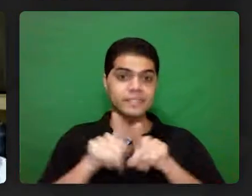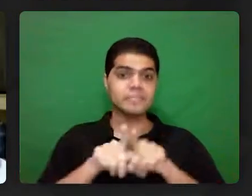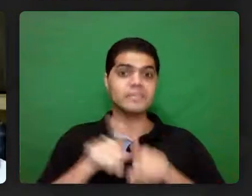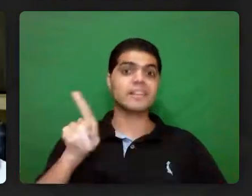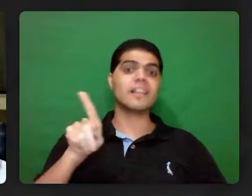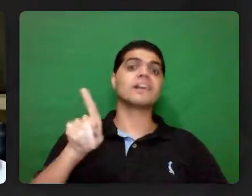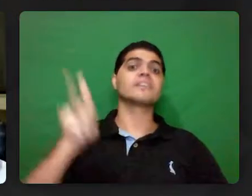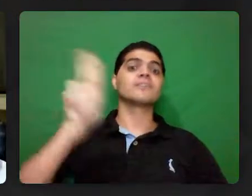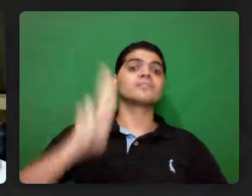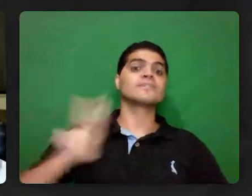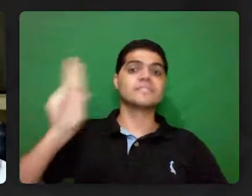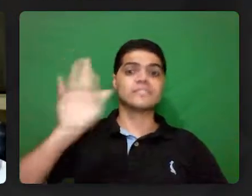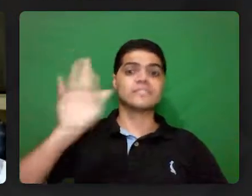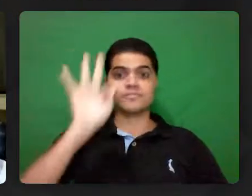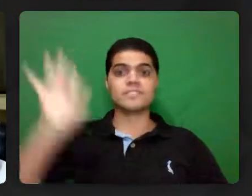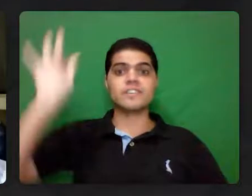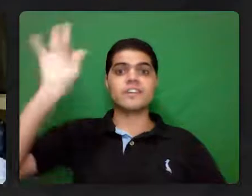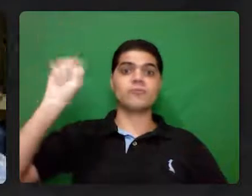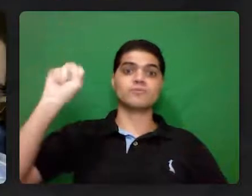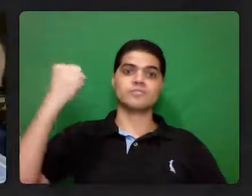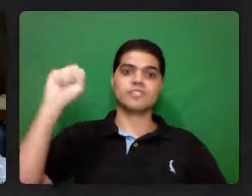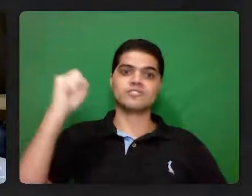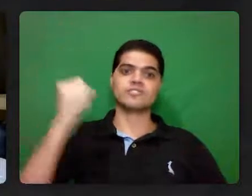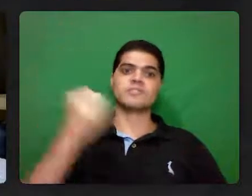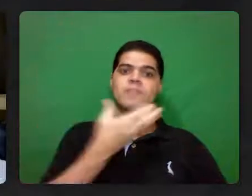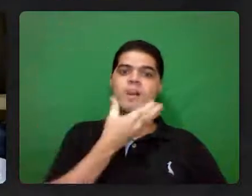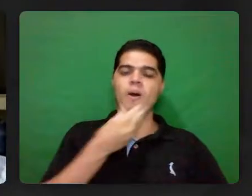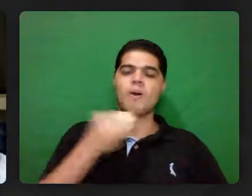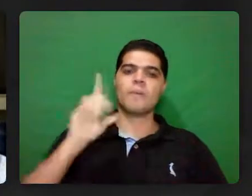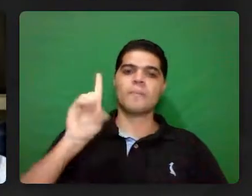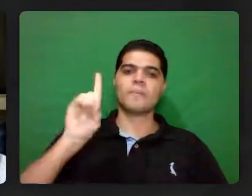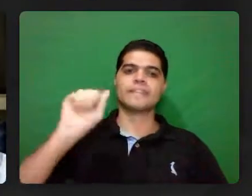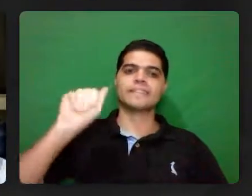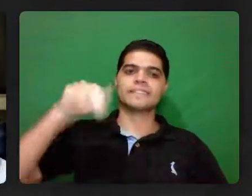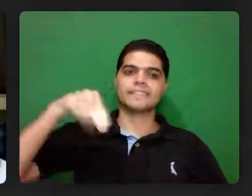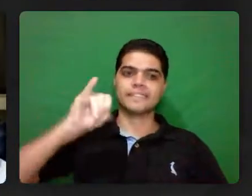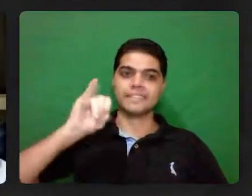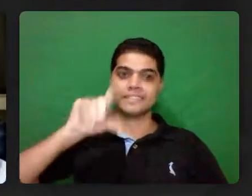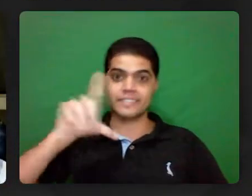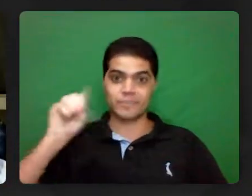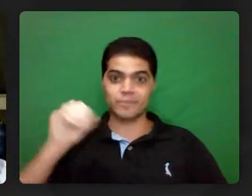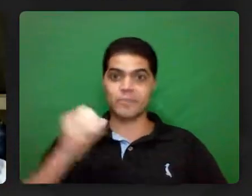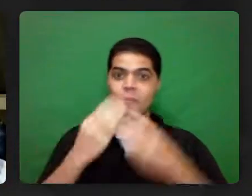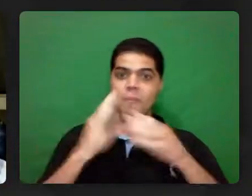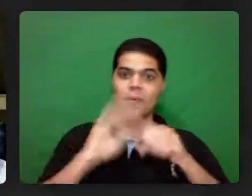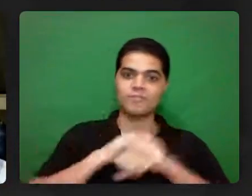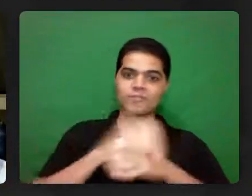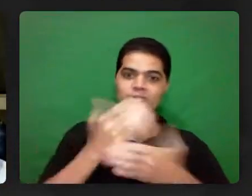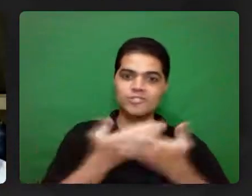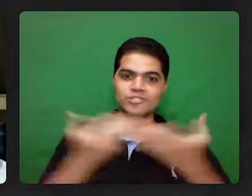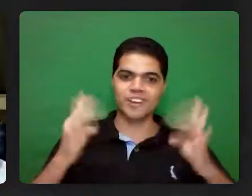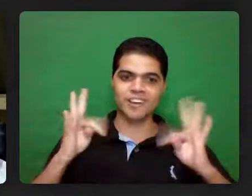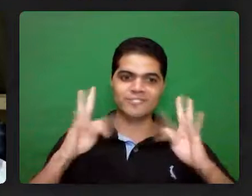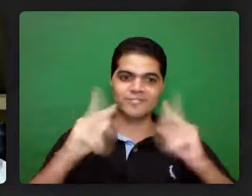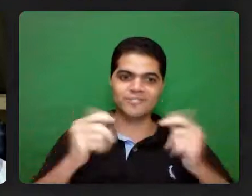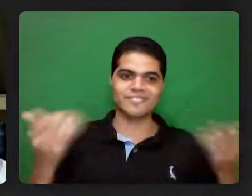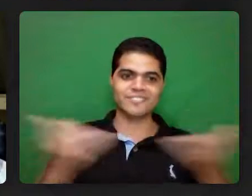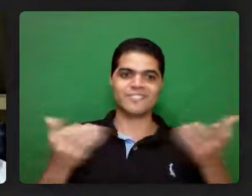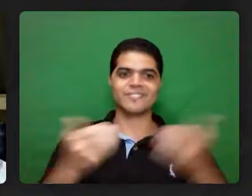Sertão do Sergipe, professor Danilo Souza. Boa noite, meninos! Tudo bem? Professor Lucas, chegando aí o grande